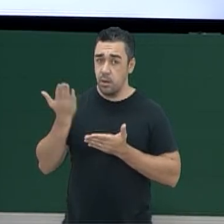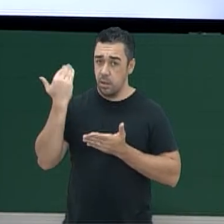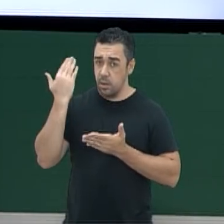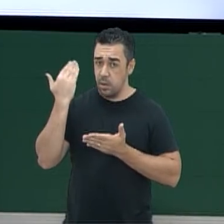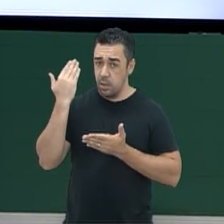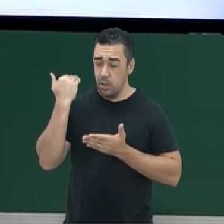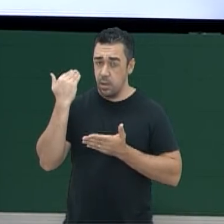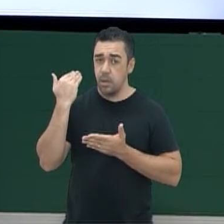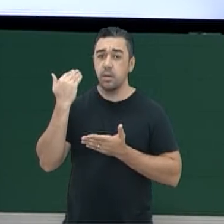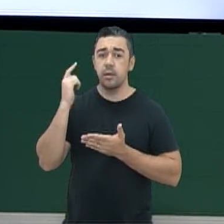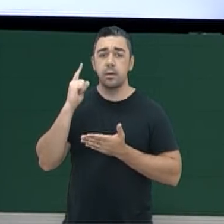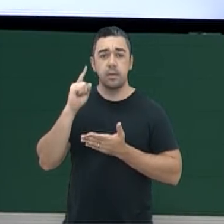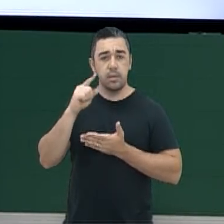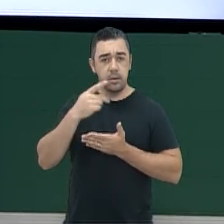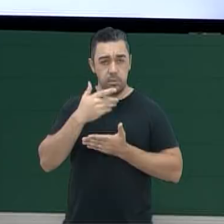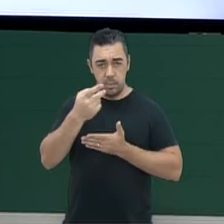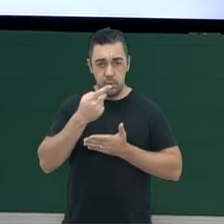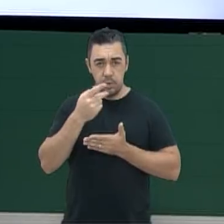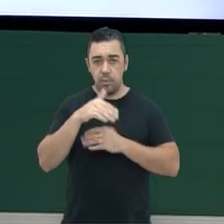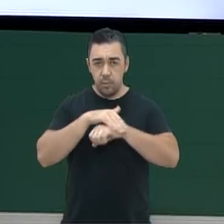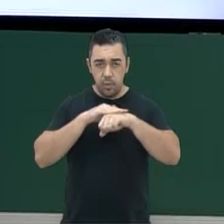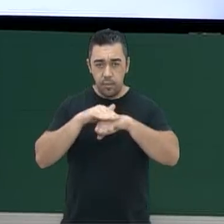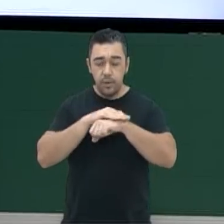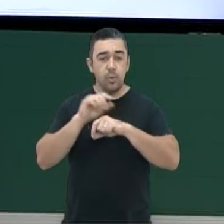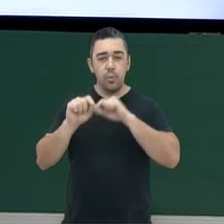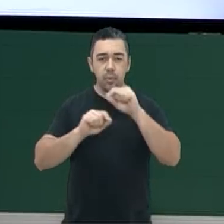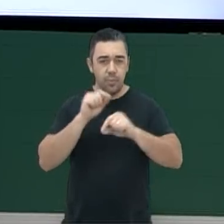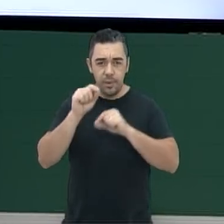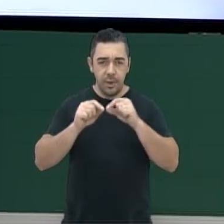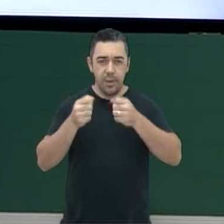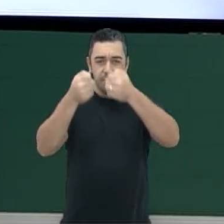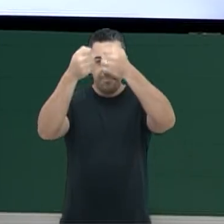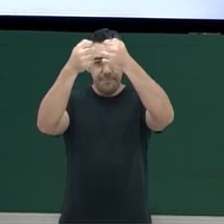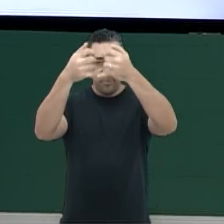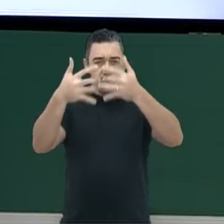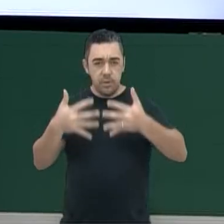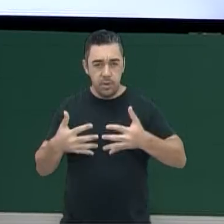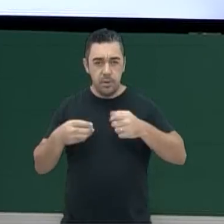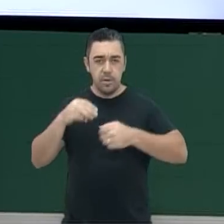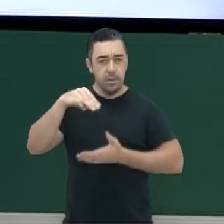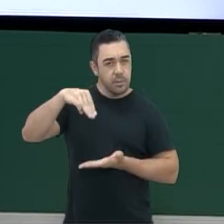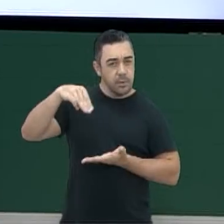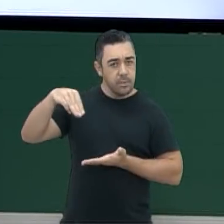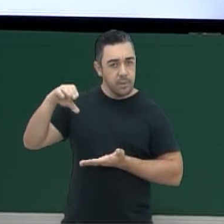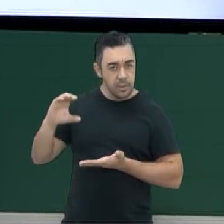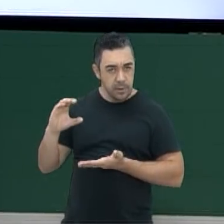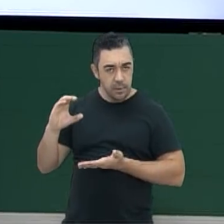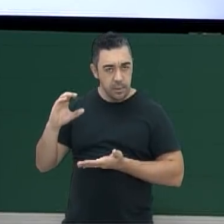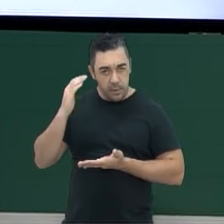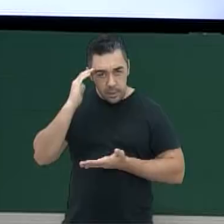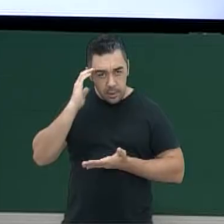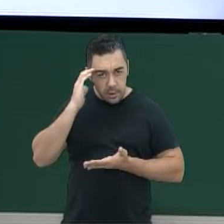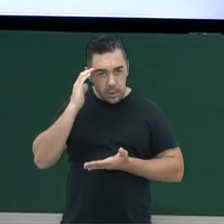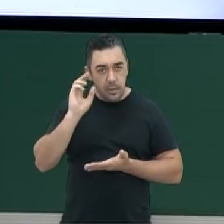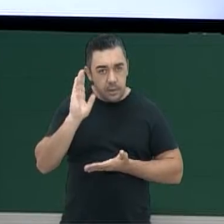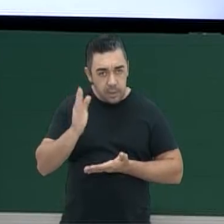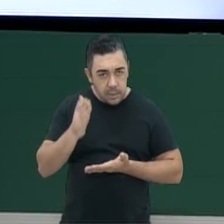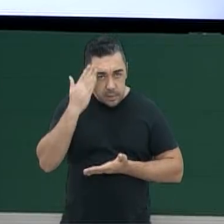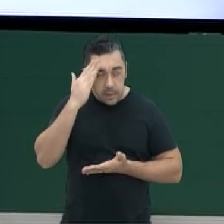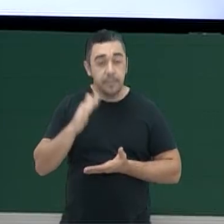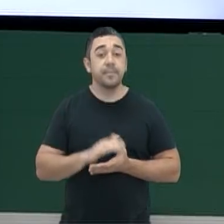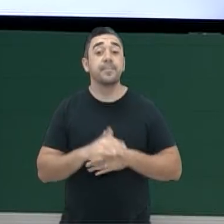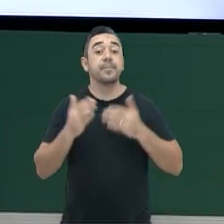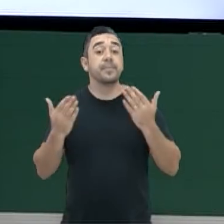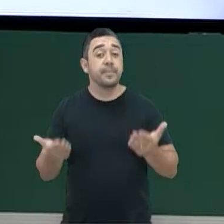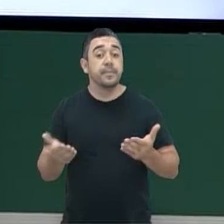múltiplos e a gente já falou com vocês sobre múltiplos comuns e sobre MMC, não é verdade? Muito bem. Então, olha lá,